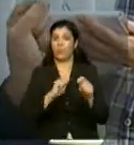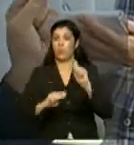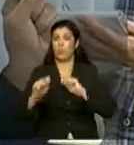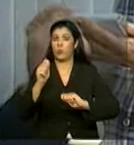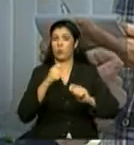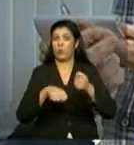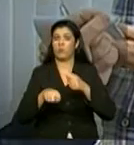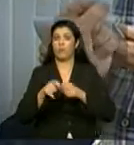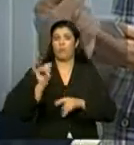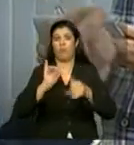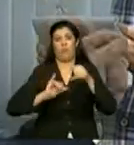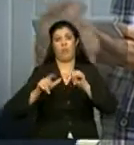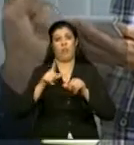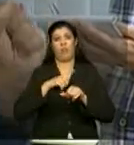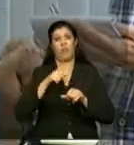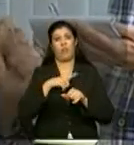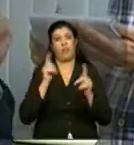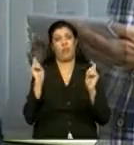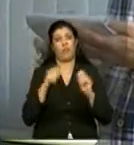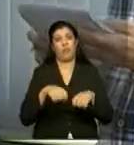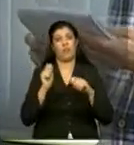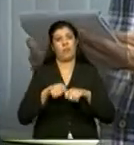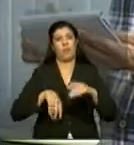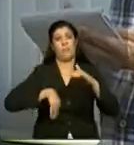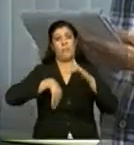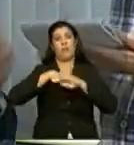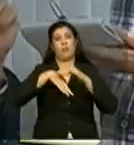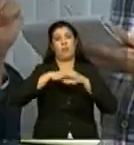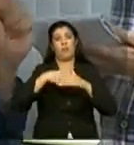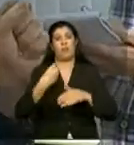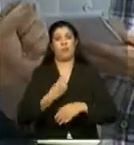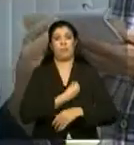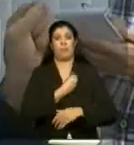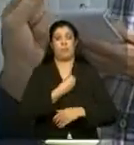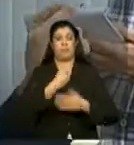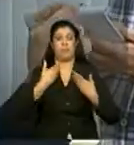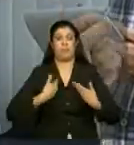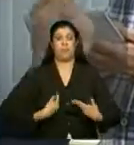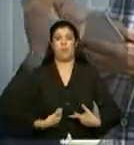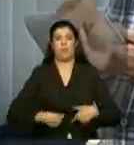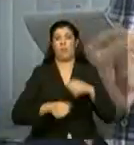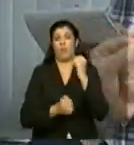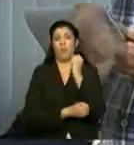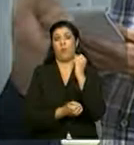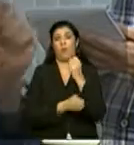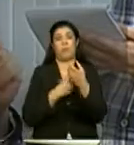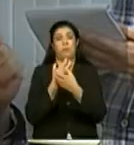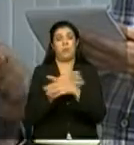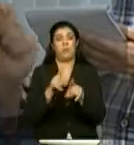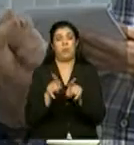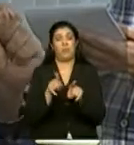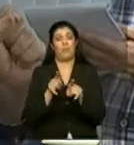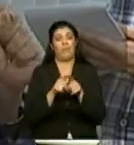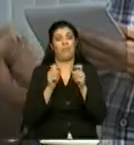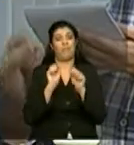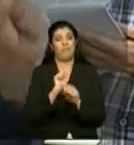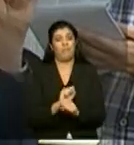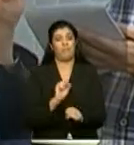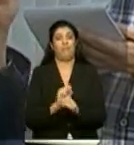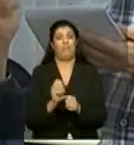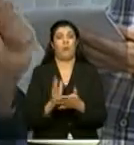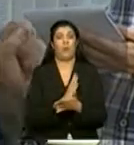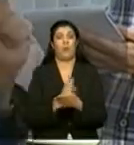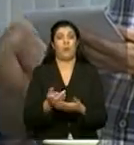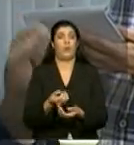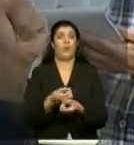capacidade estabilidade por morte distinta em função dessa capacidade estabilidade a substância